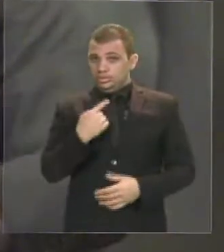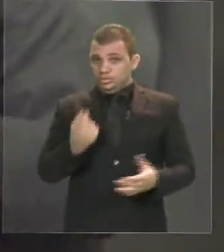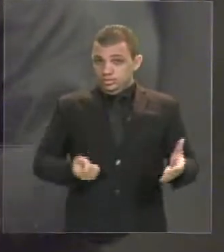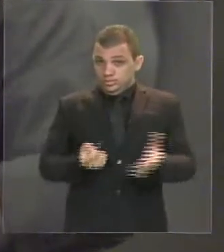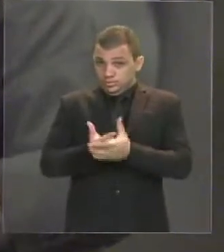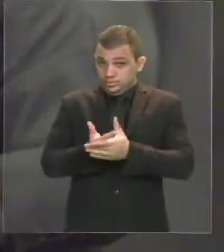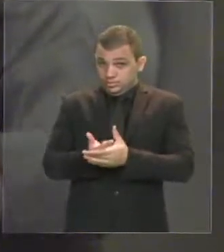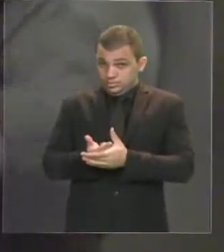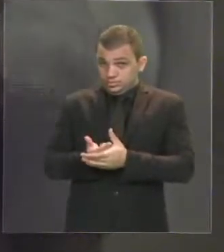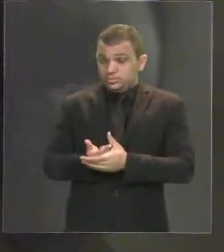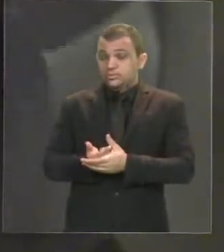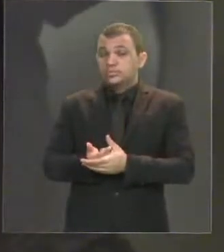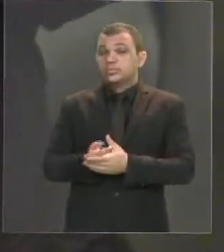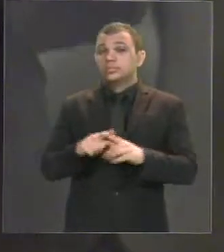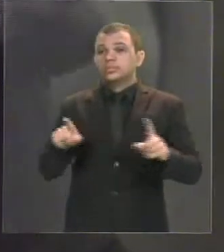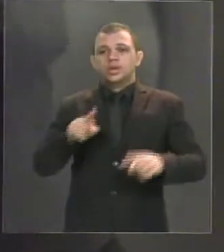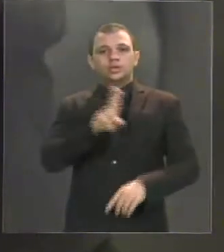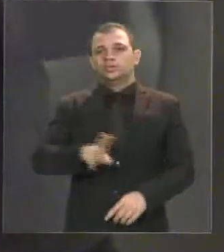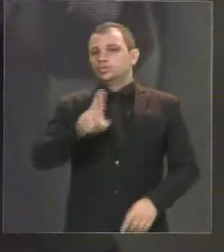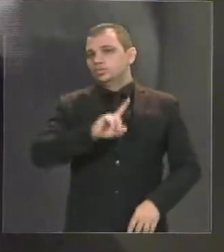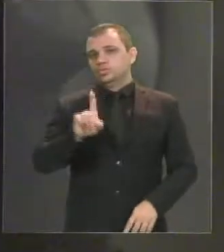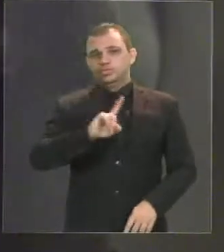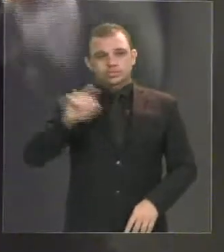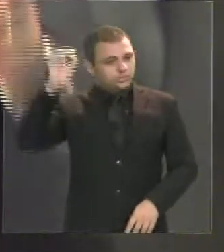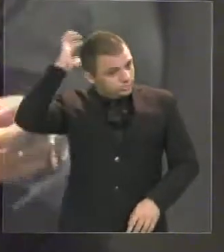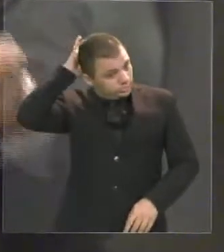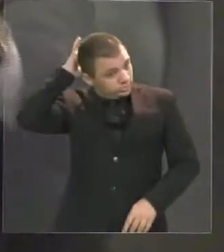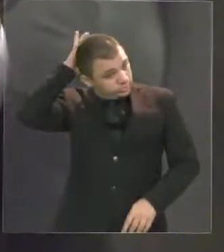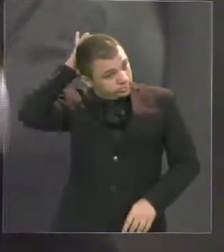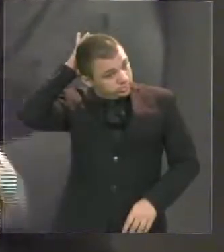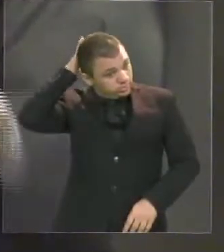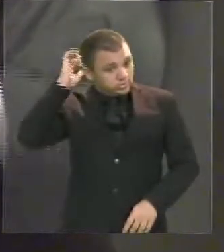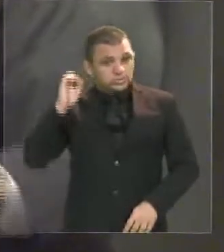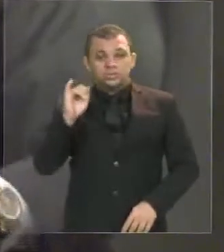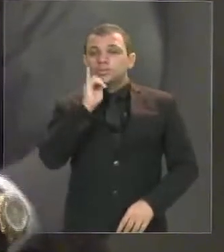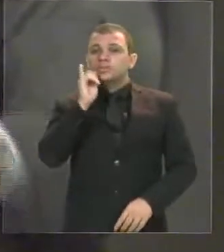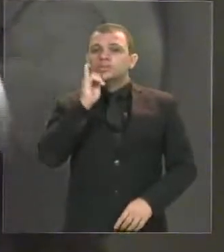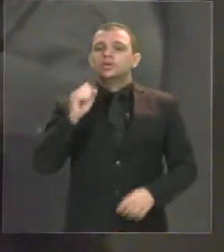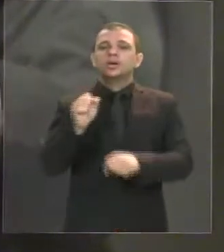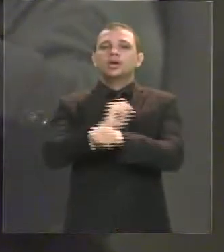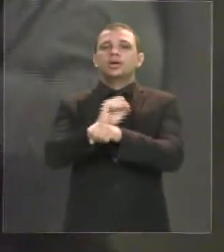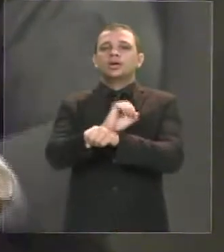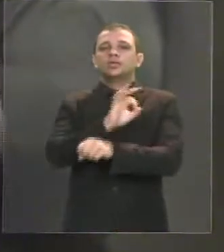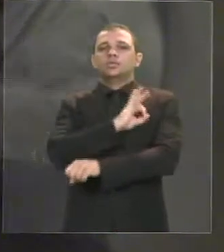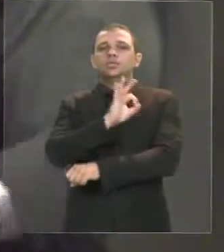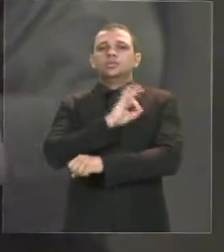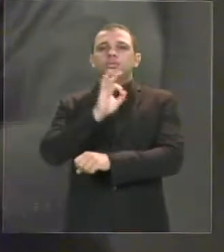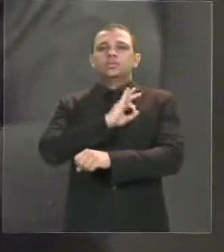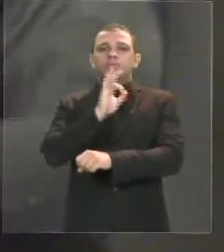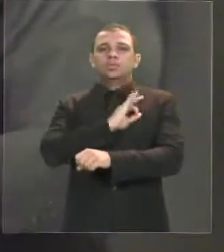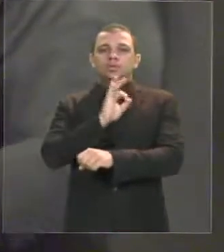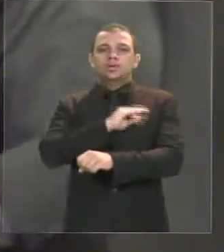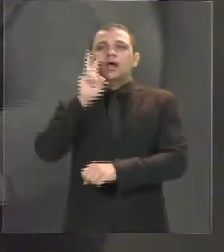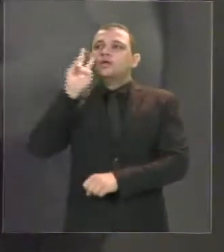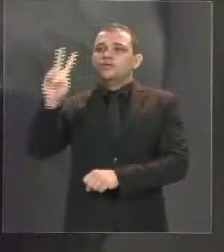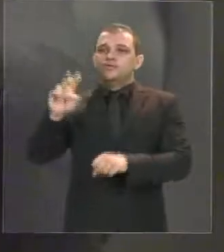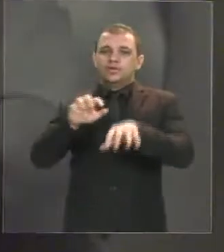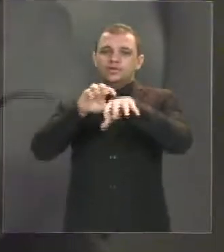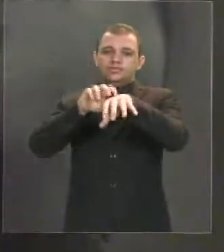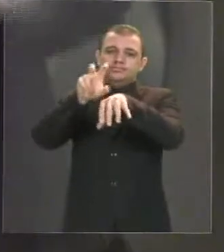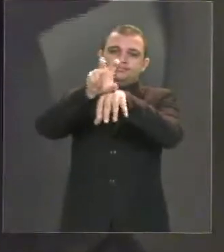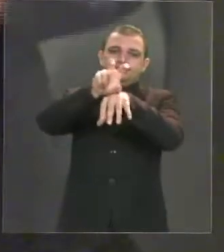é usada, que é aqueles rádios que tem ali em cima. Se vocês perguntarem qual a utilização daquilo ali,